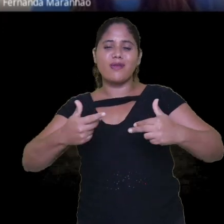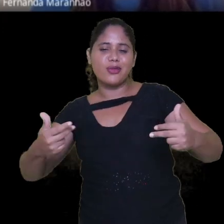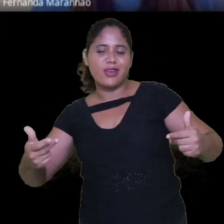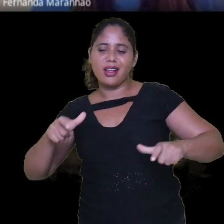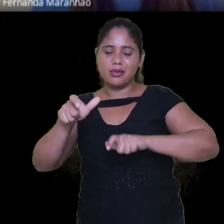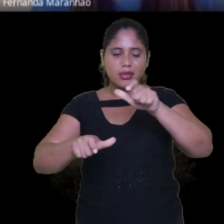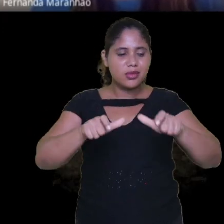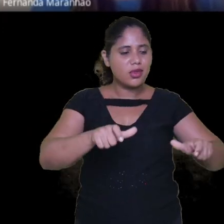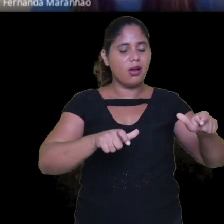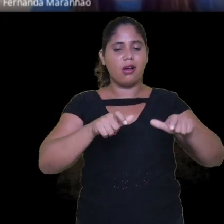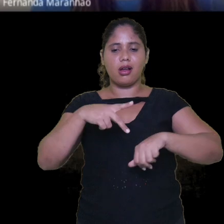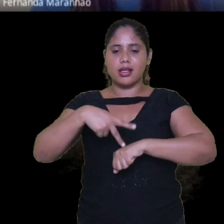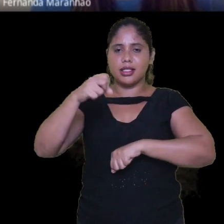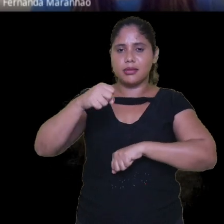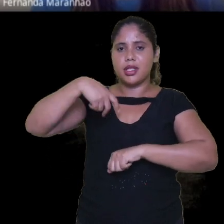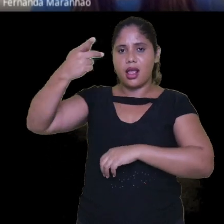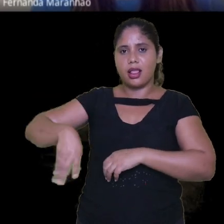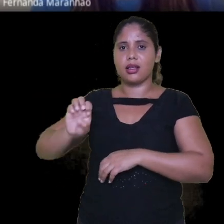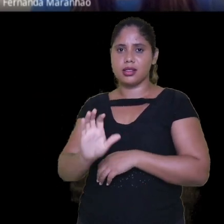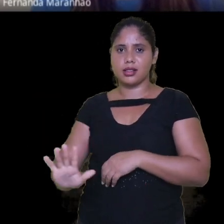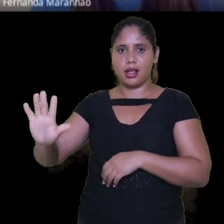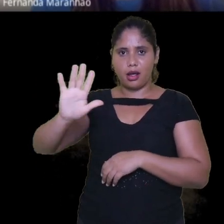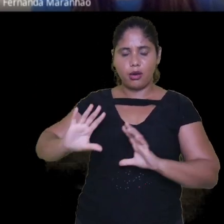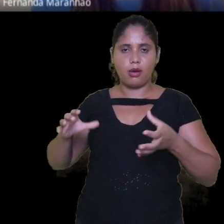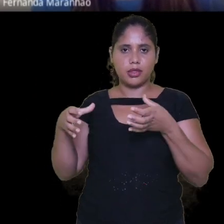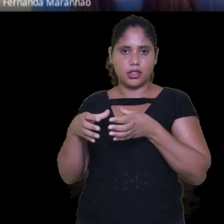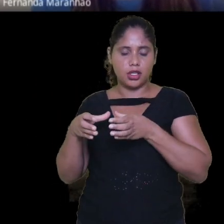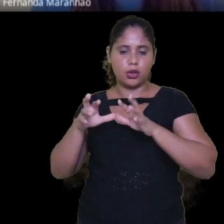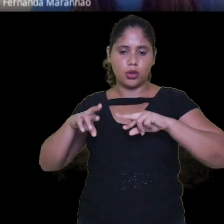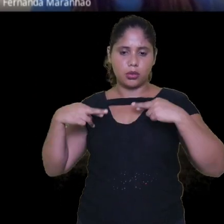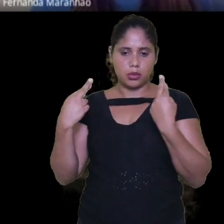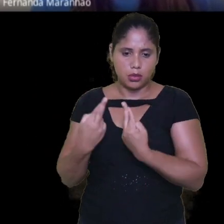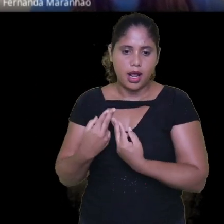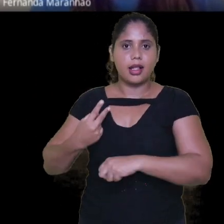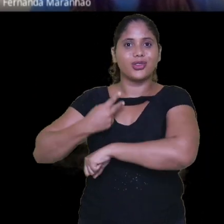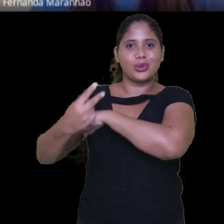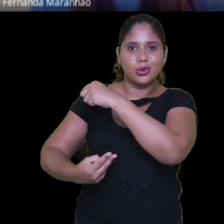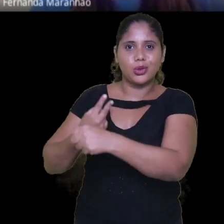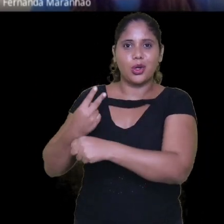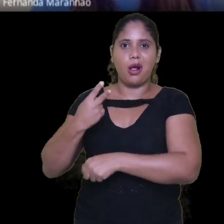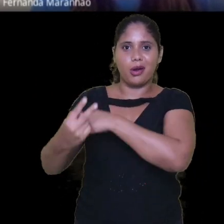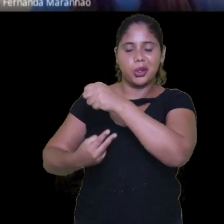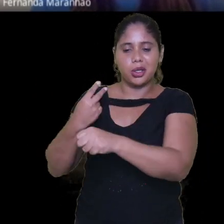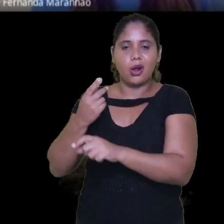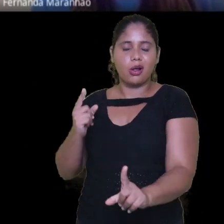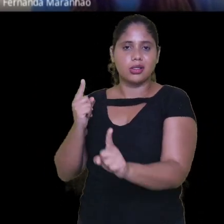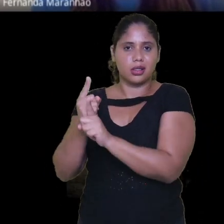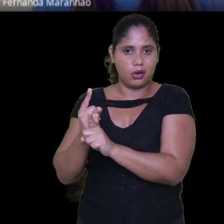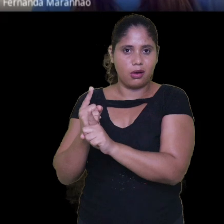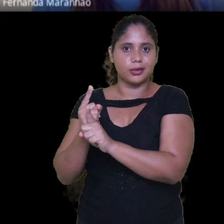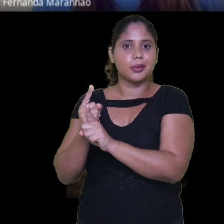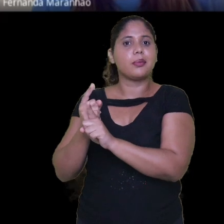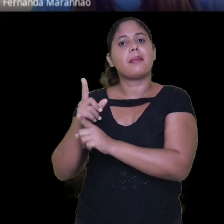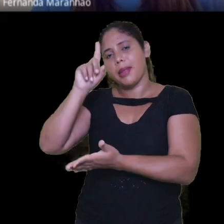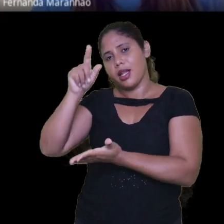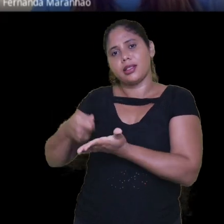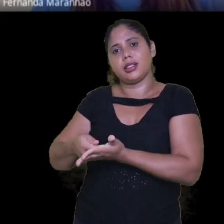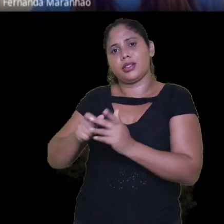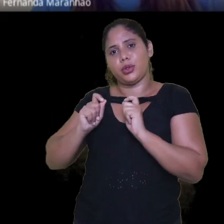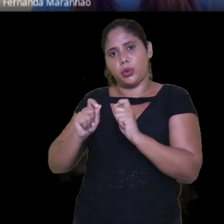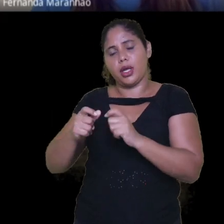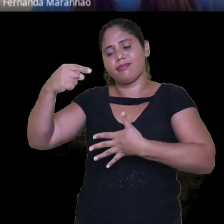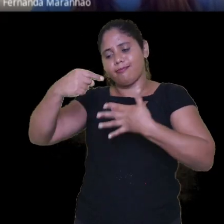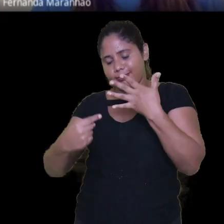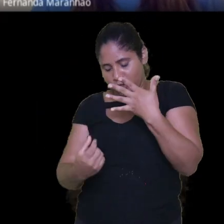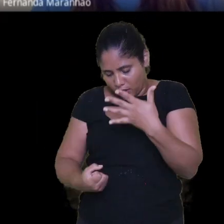manejo. Essa última publicação é do ano de 2016 e à direita nós podemos ver uma tabela que fala